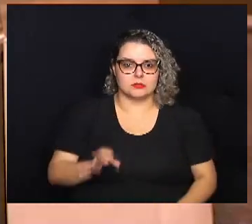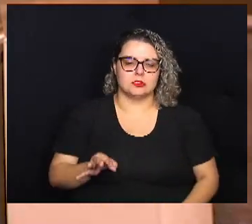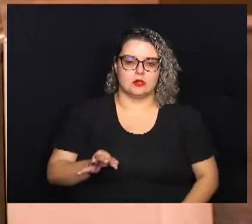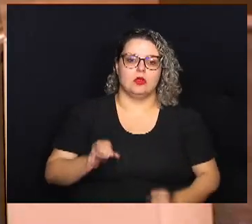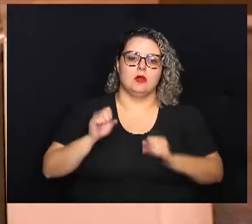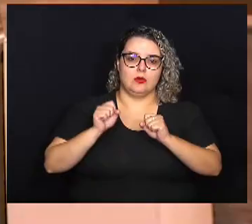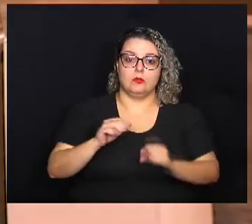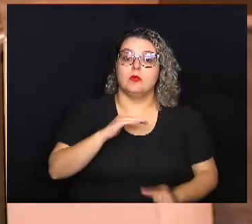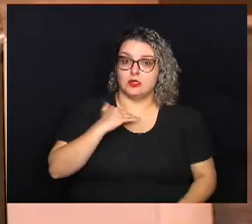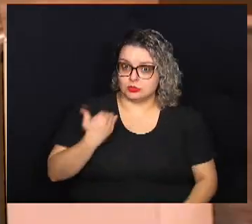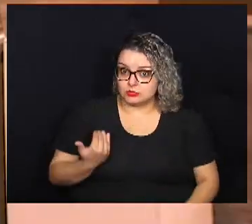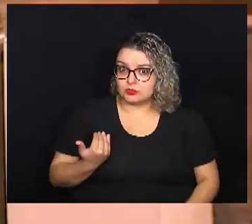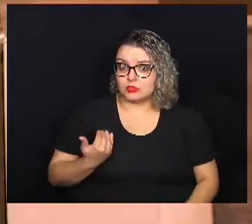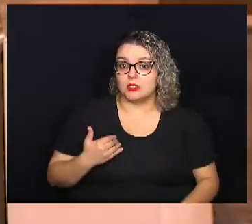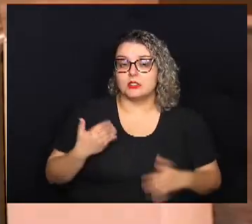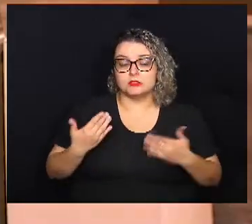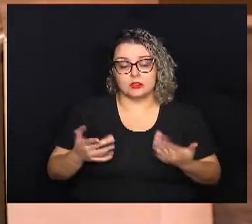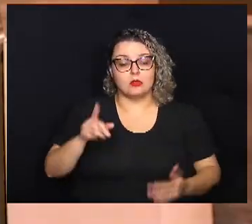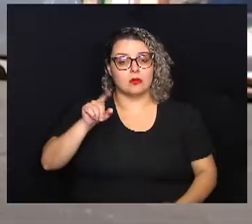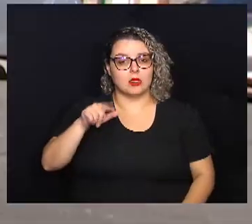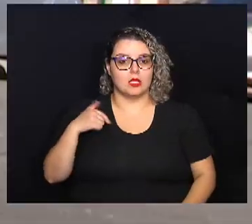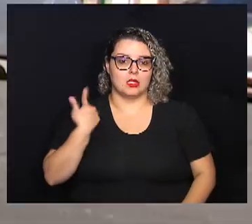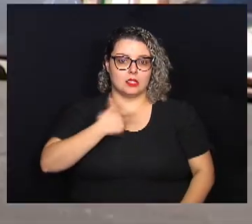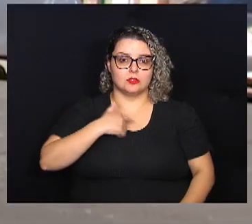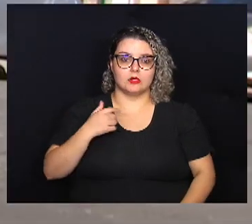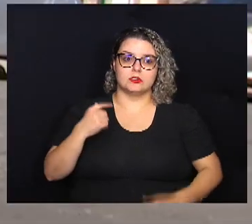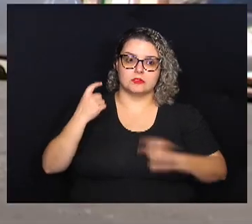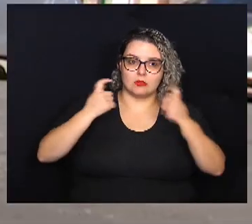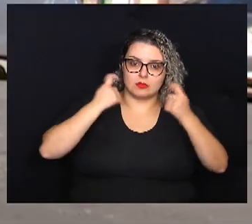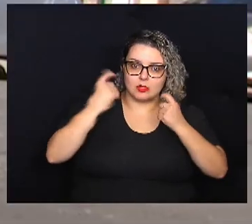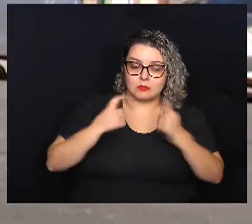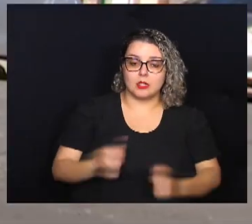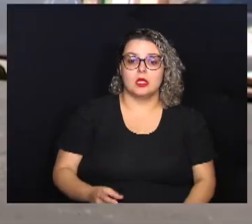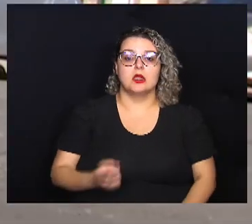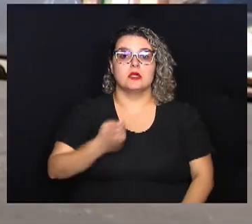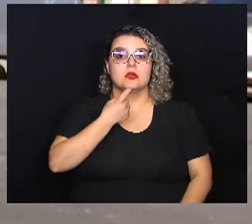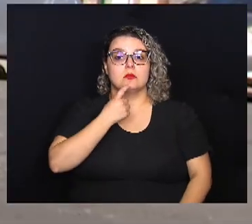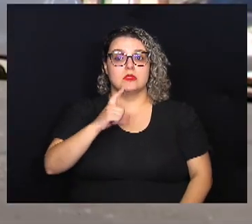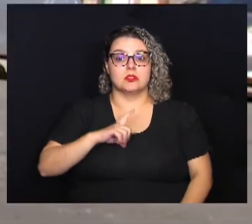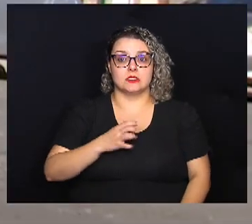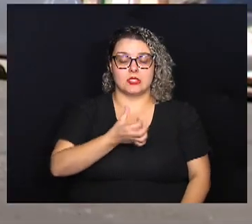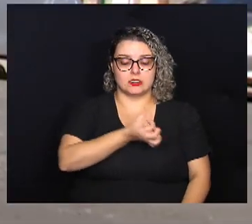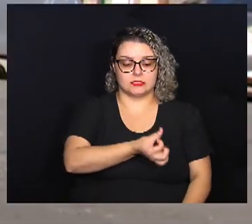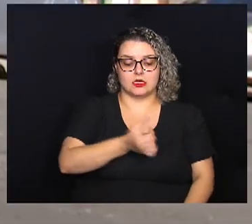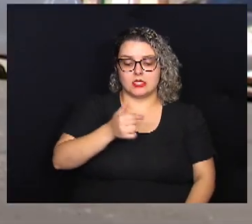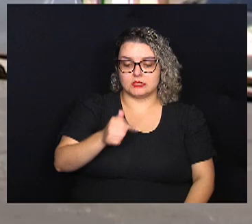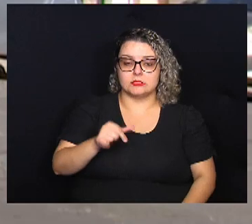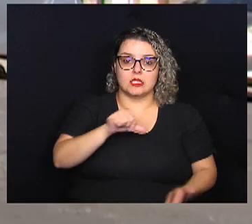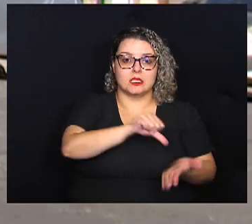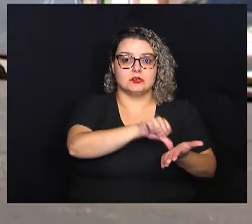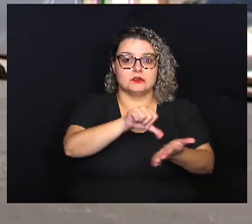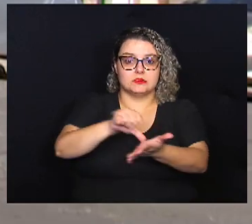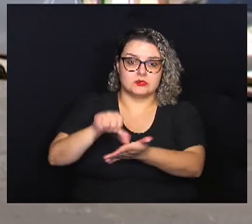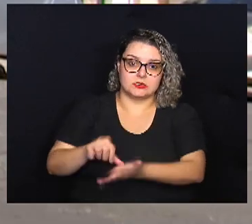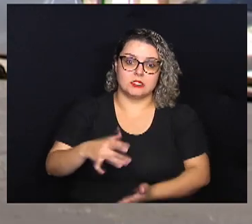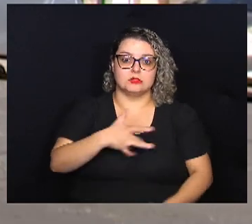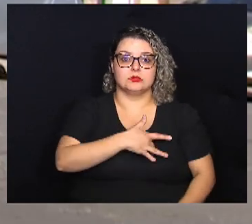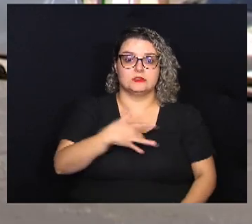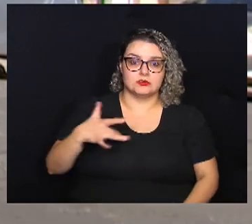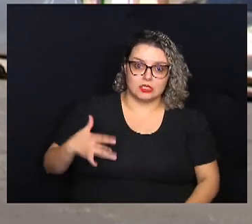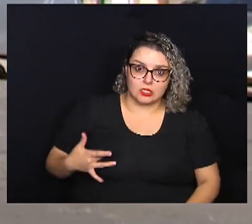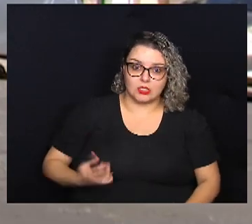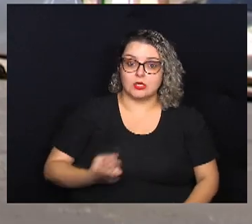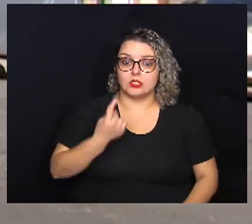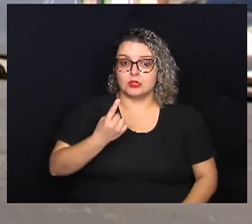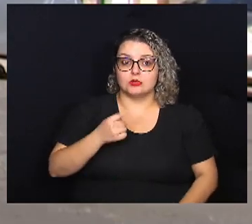levar à morte. Então essa é a nossa preocupação. Campinas conta com 67 centros de saúde e um